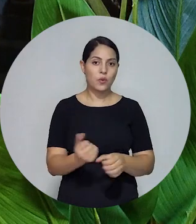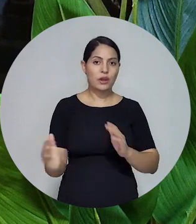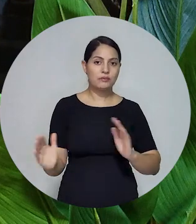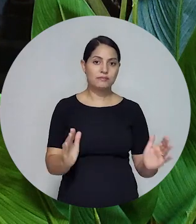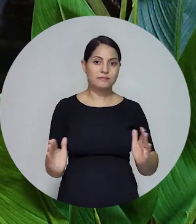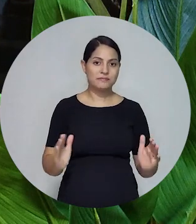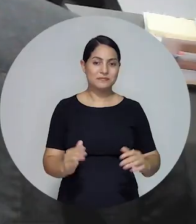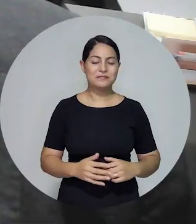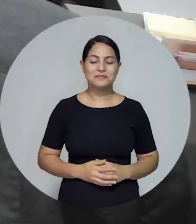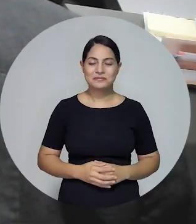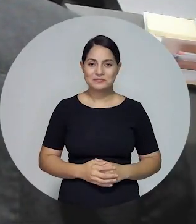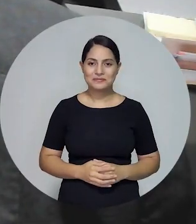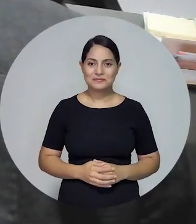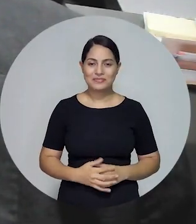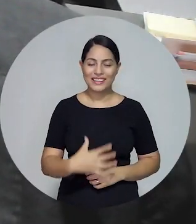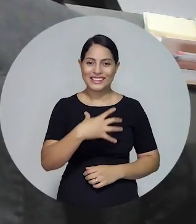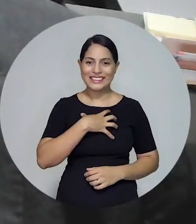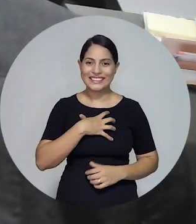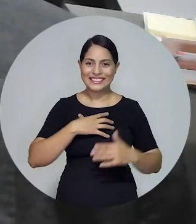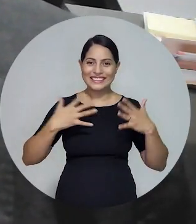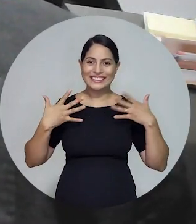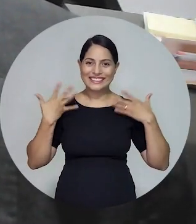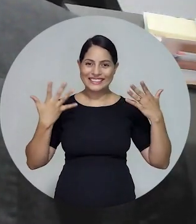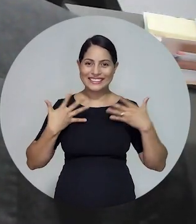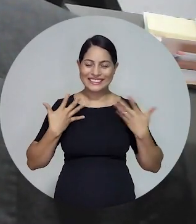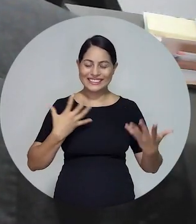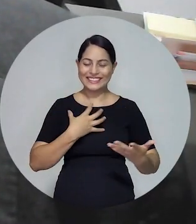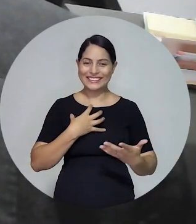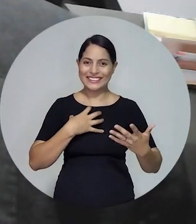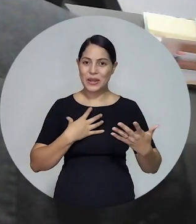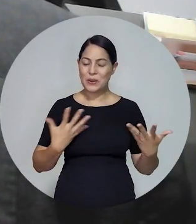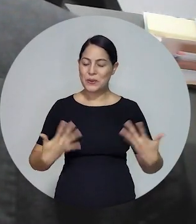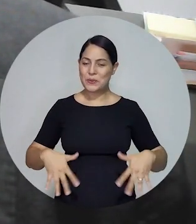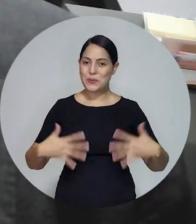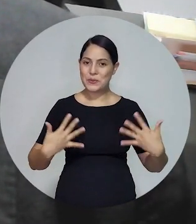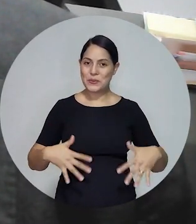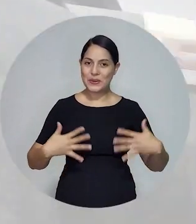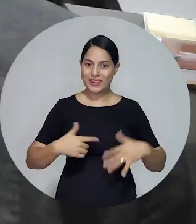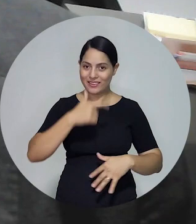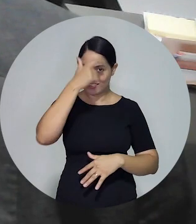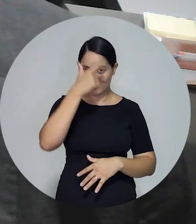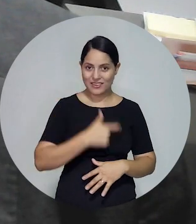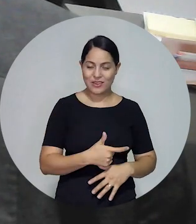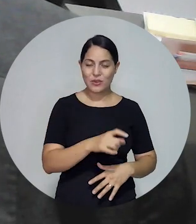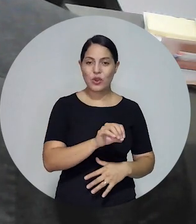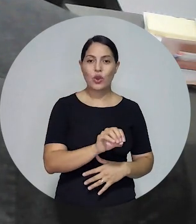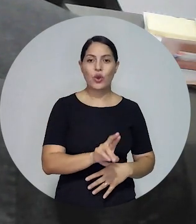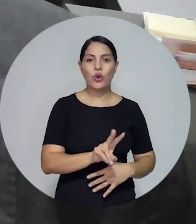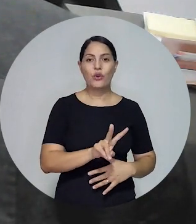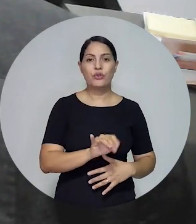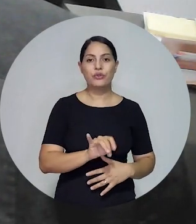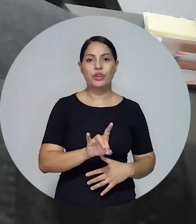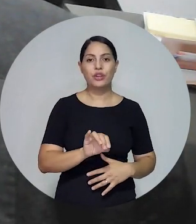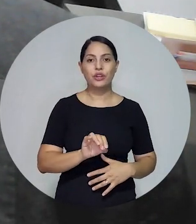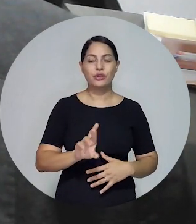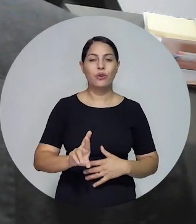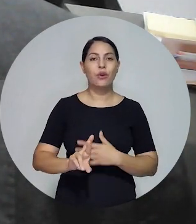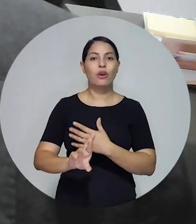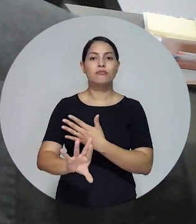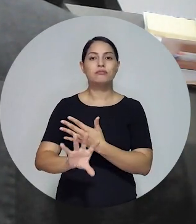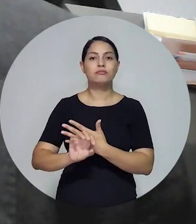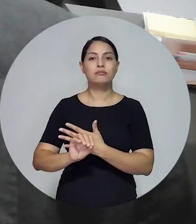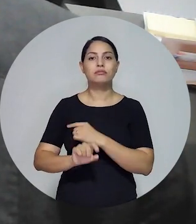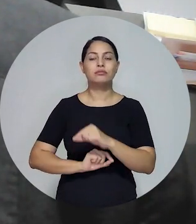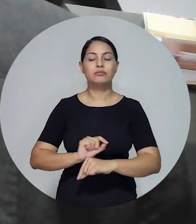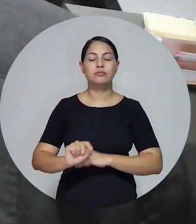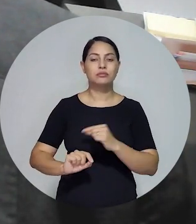ano. Acompanhe. Recebi com muita satisfação, com muita alegria, a indicação do meu nome para ser o ouvidor nacional do Ministério Público